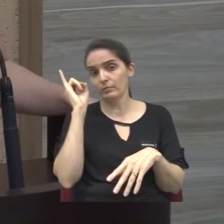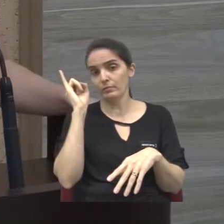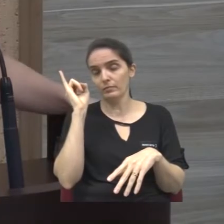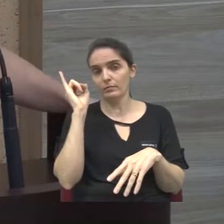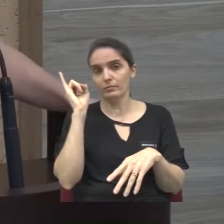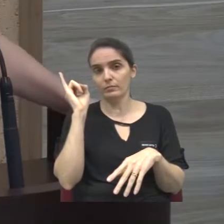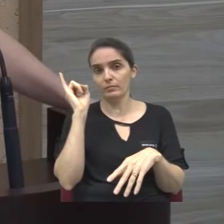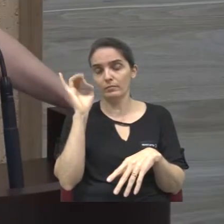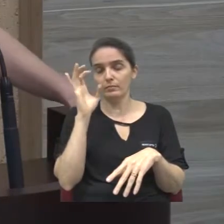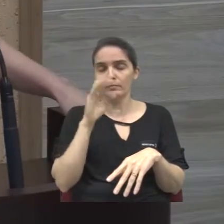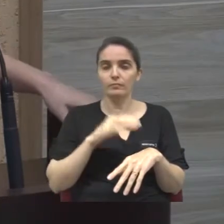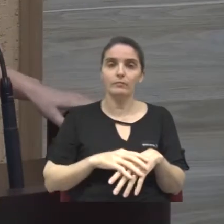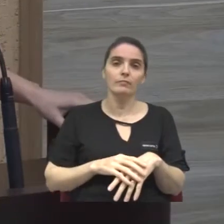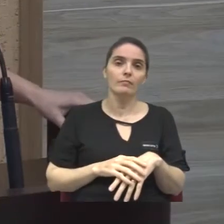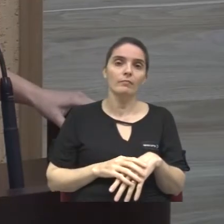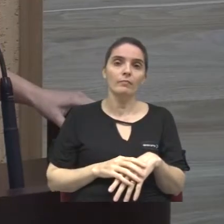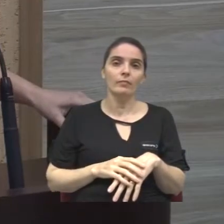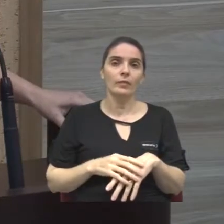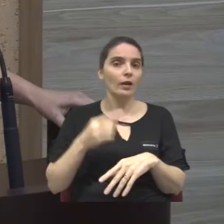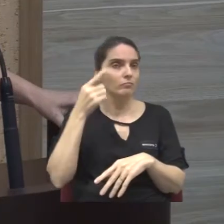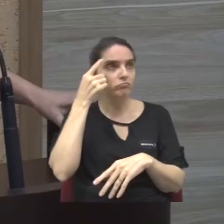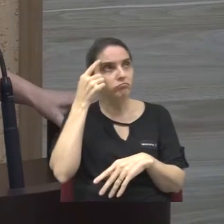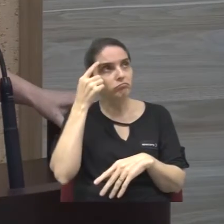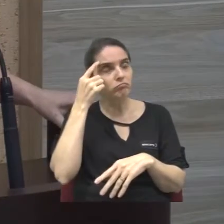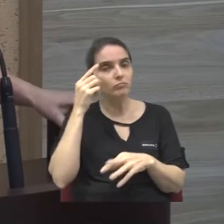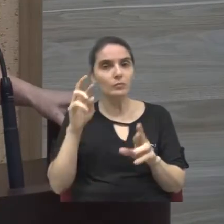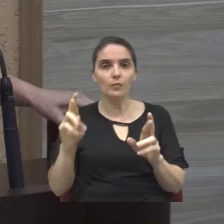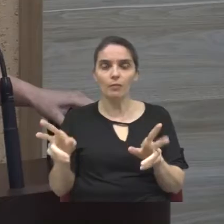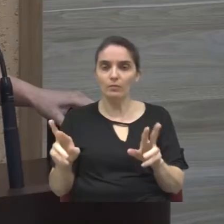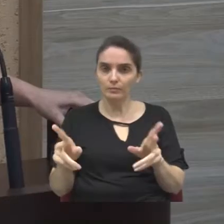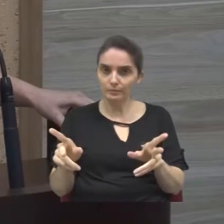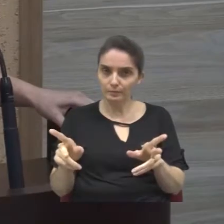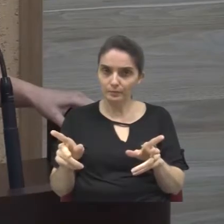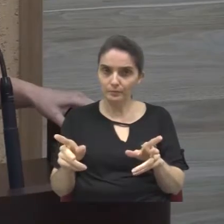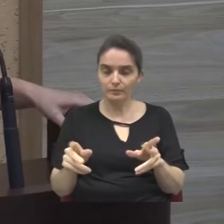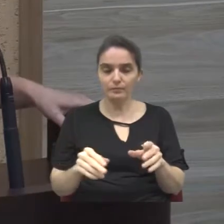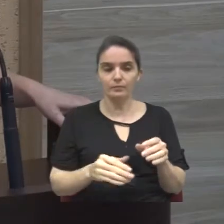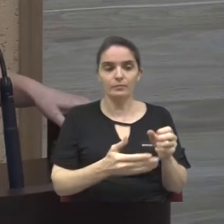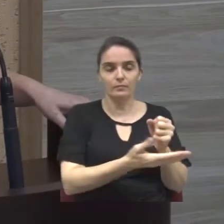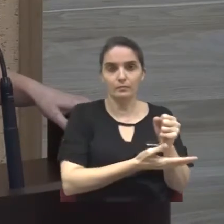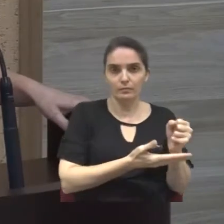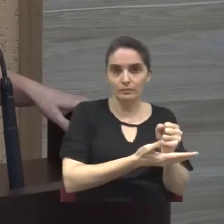colocações daquilo que entende a base governista.